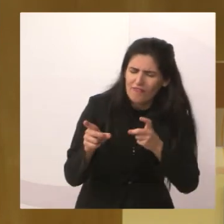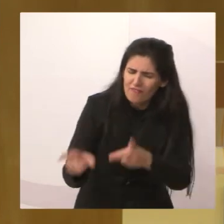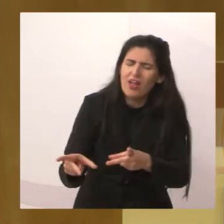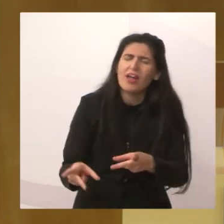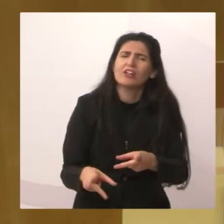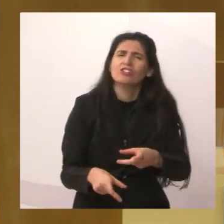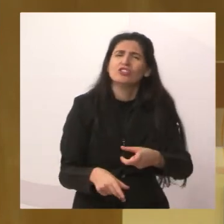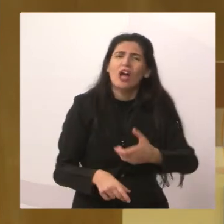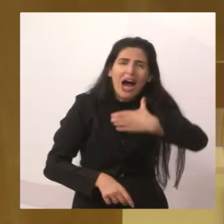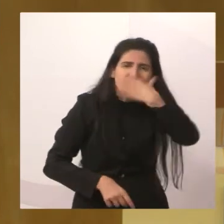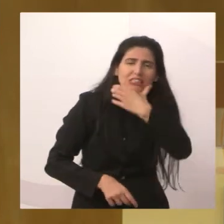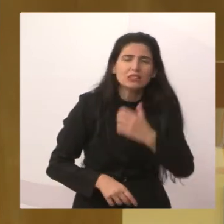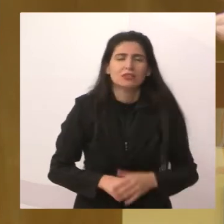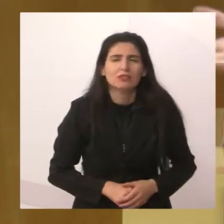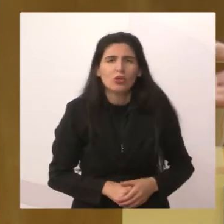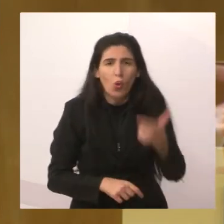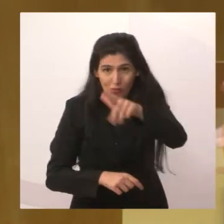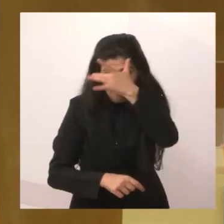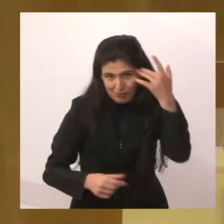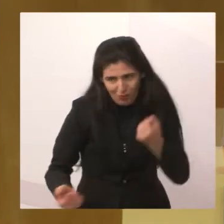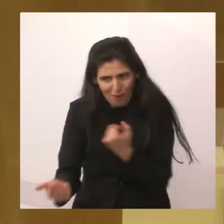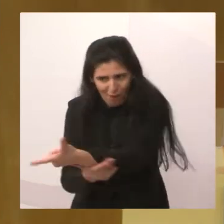tudo bem? Como é que está?